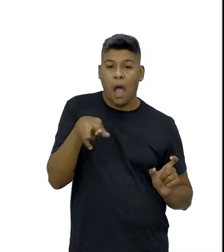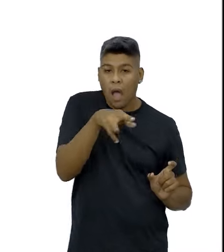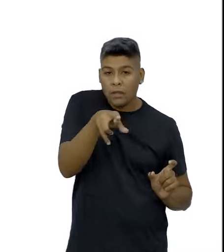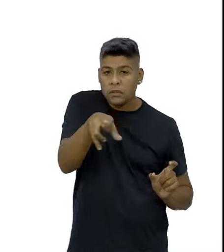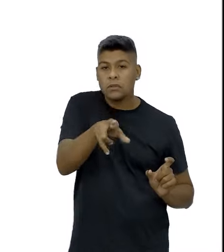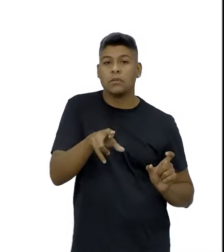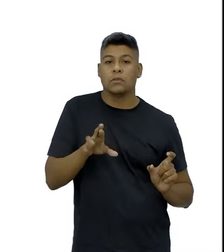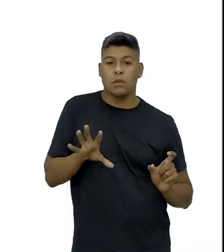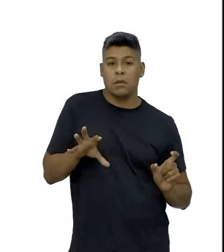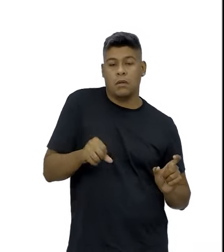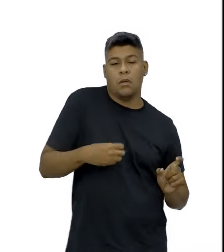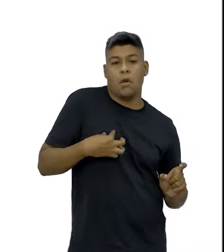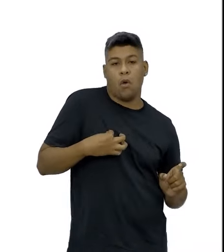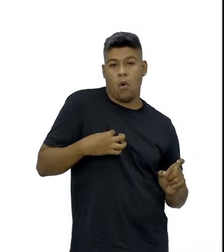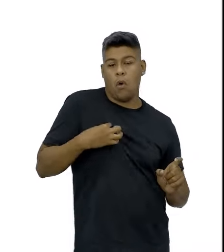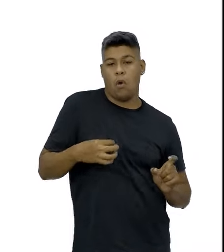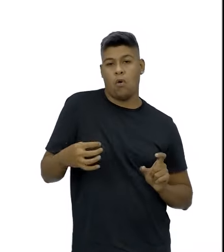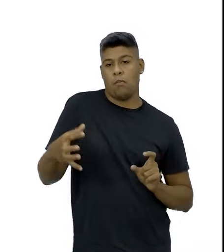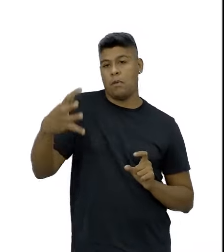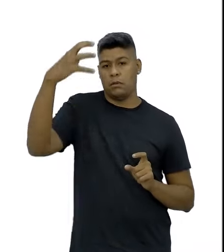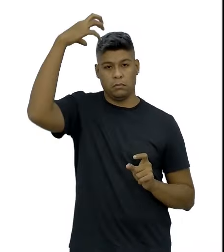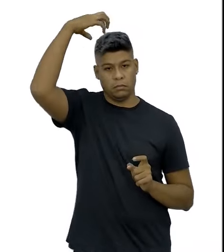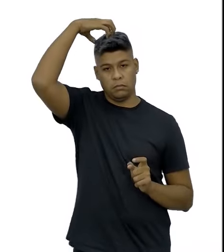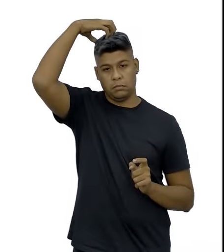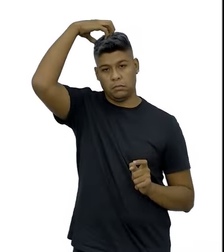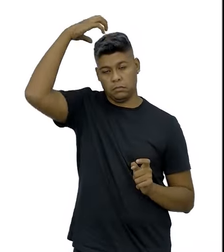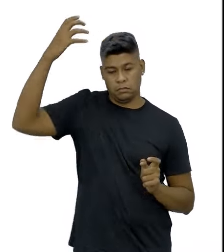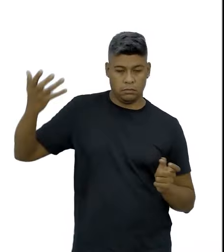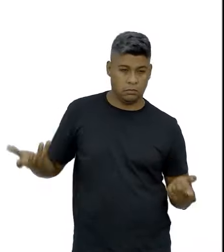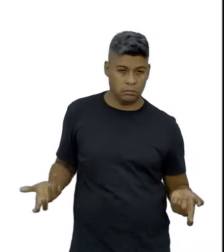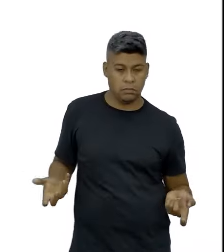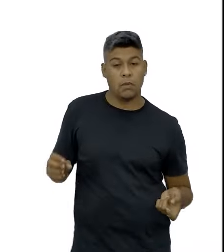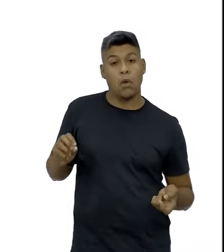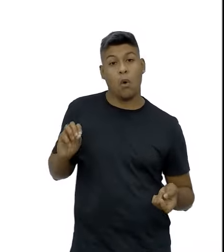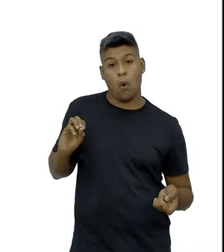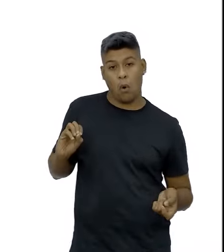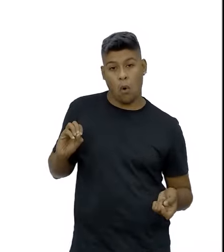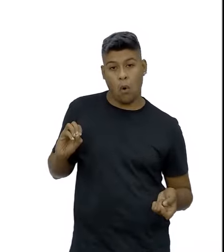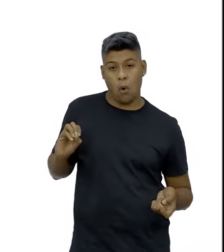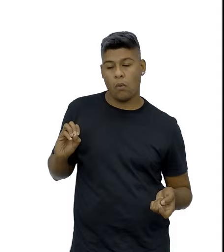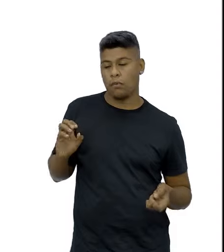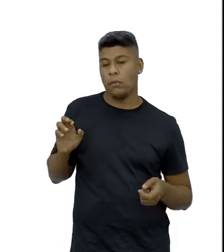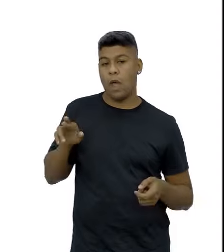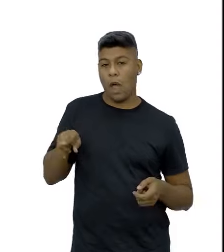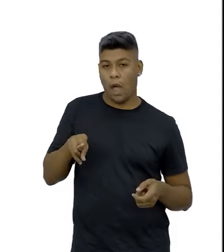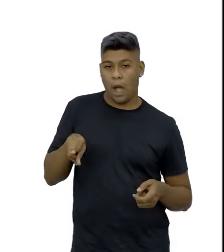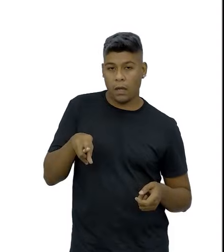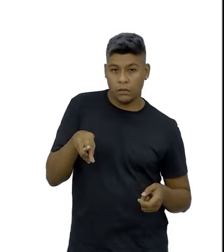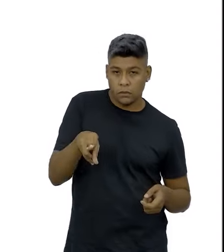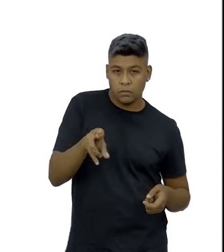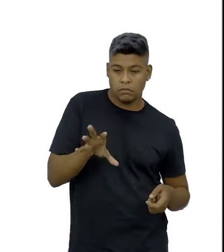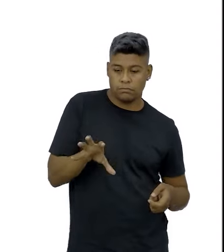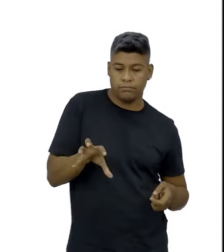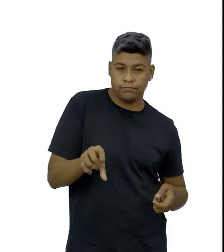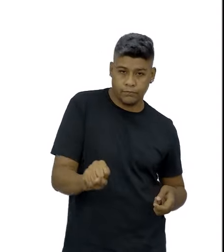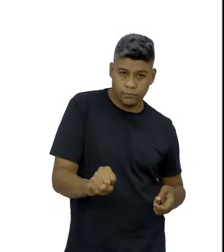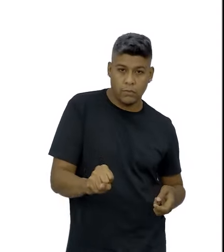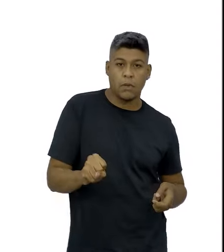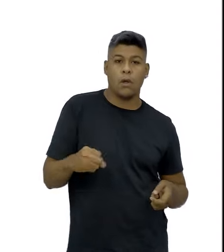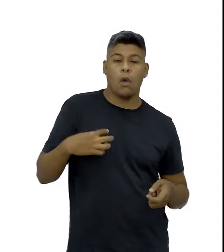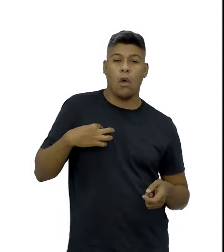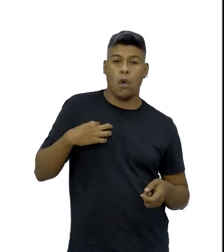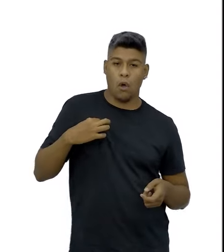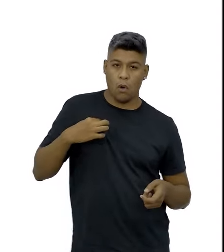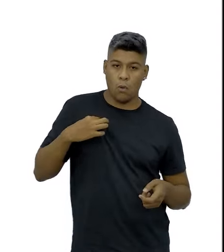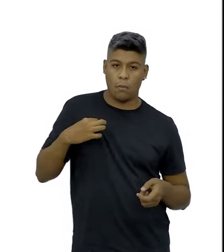rei de Roma. O espaço, né? O rato roeu a